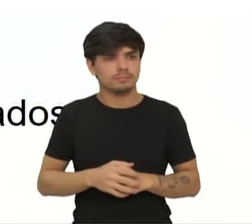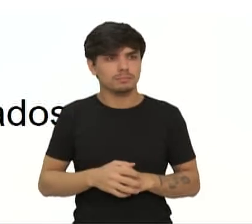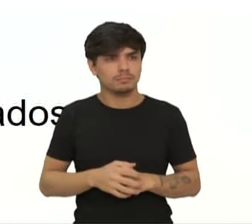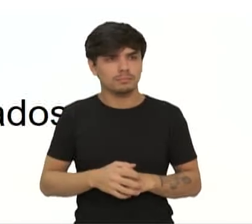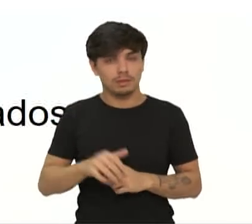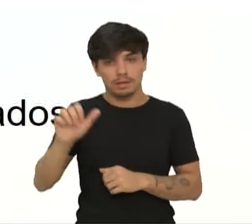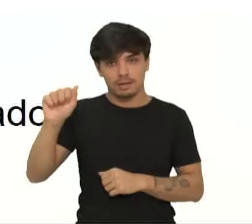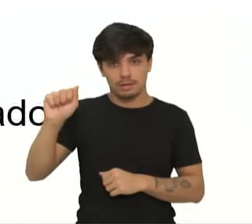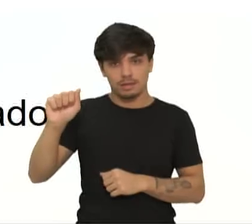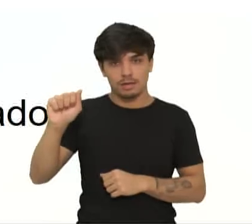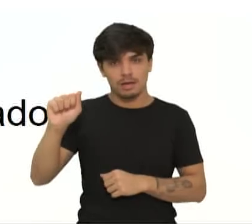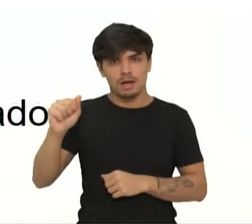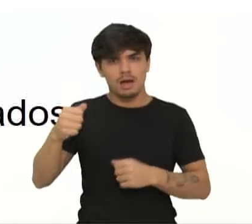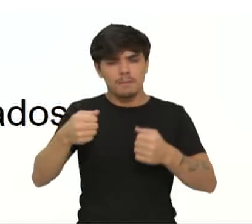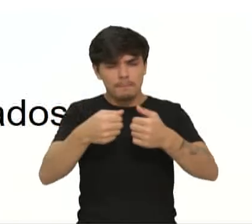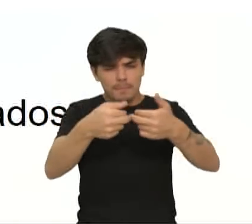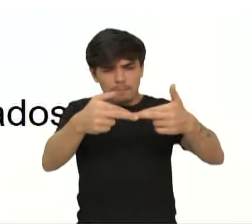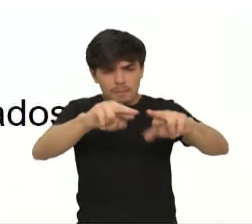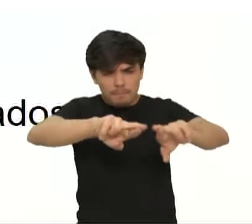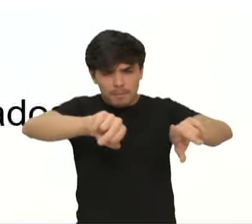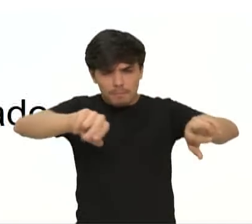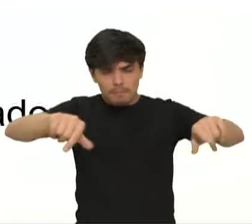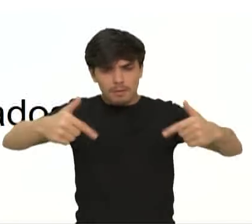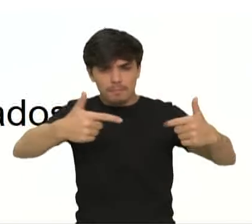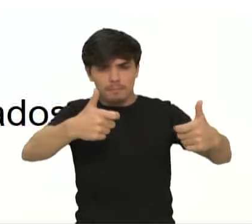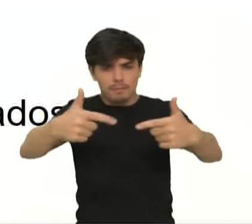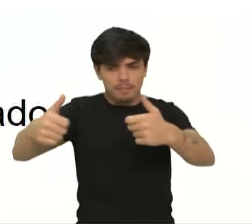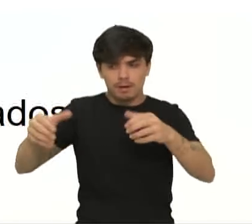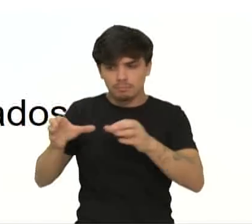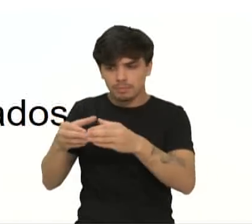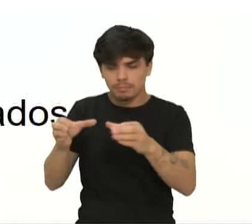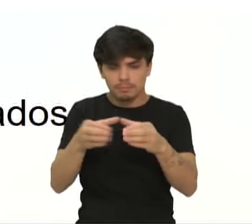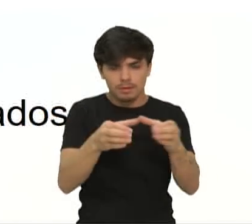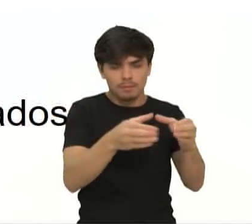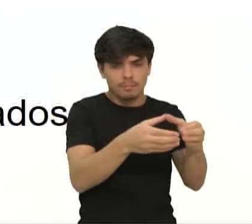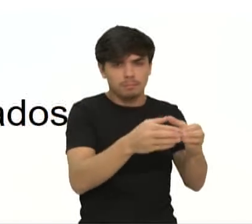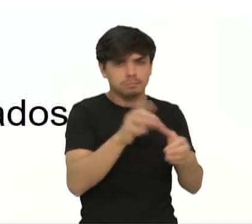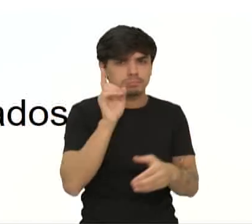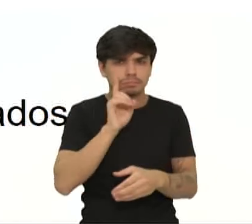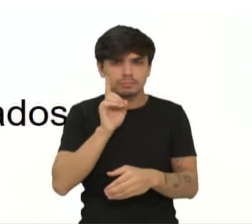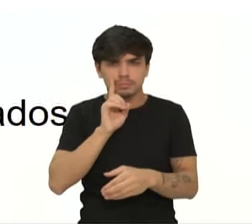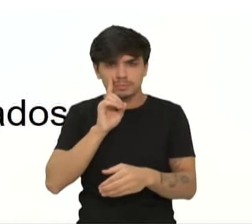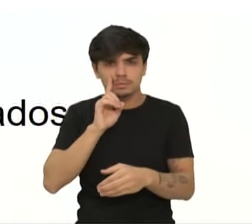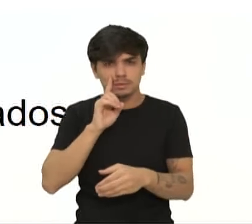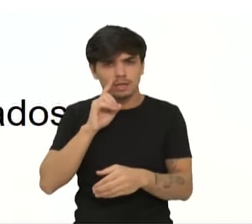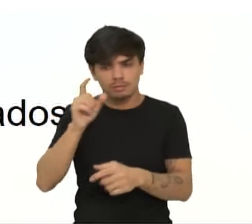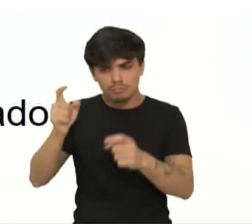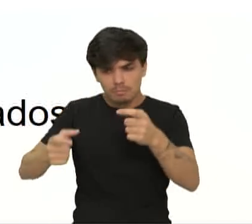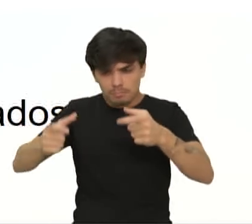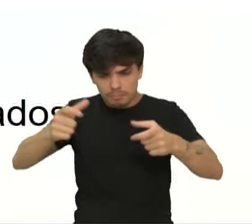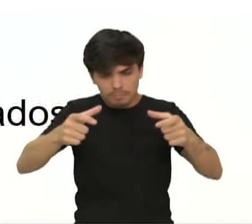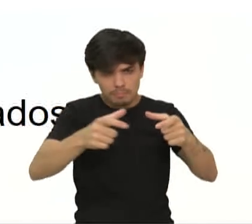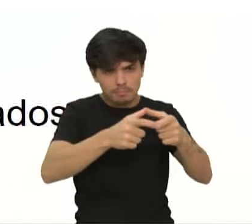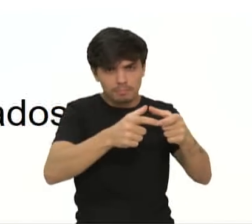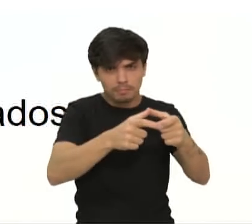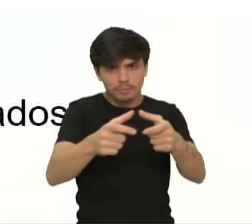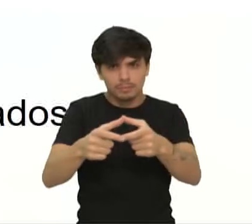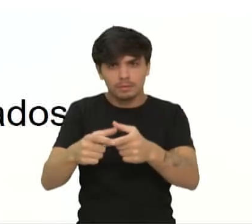de guerras nas quais diversas colônias americanas travaram entre si, de